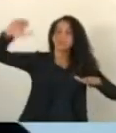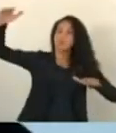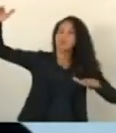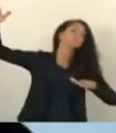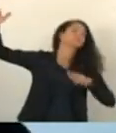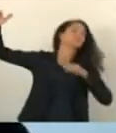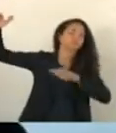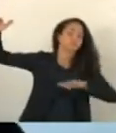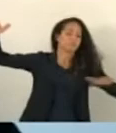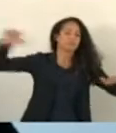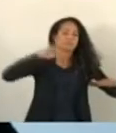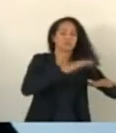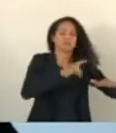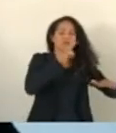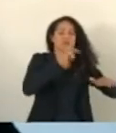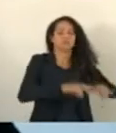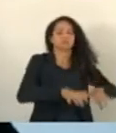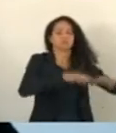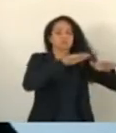parte baixa, que é onde